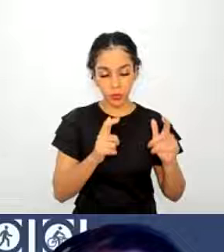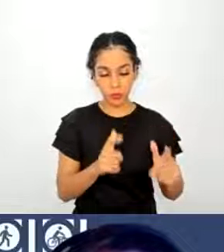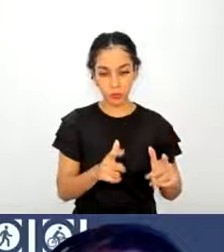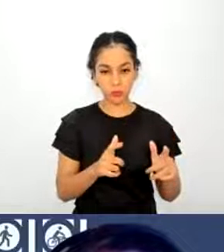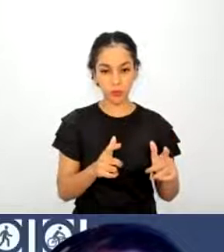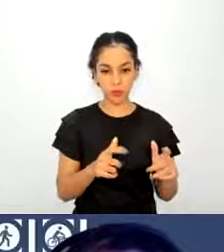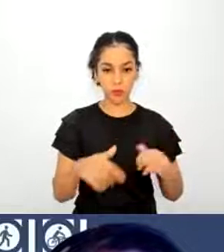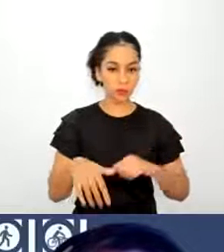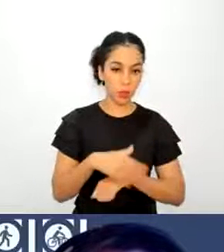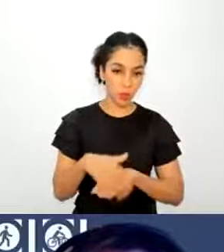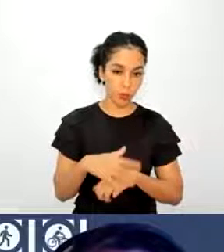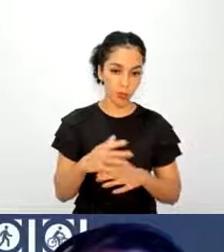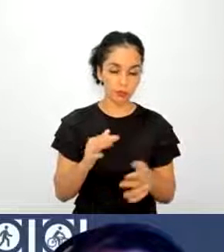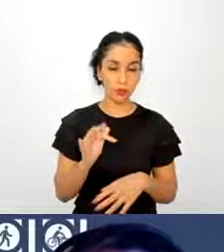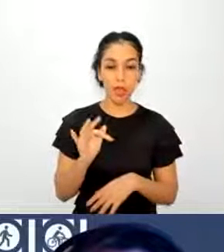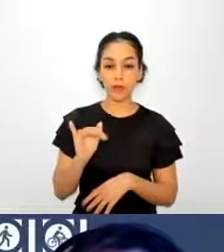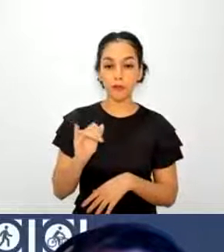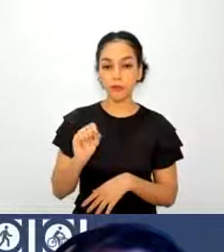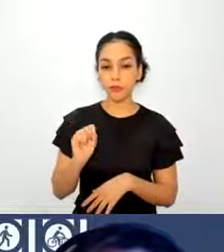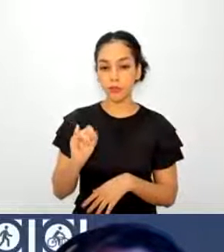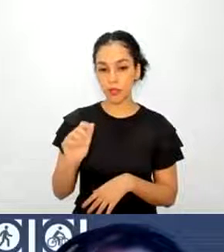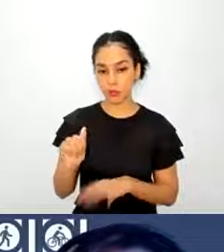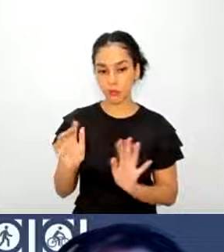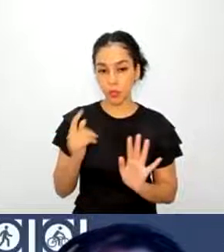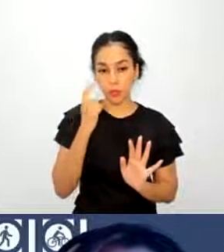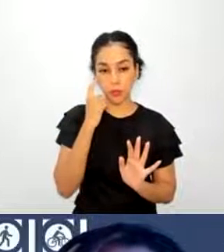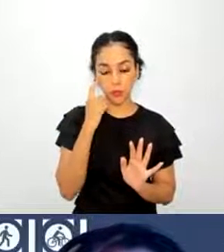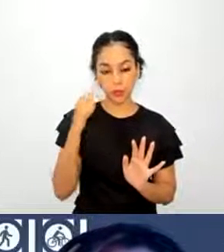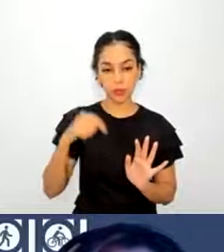da rua, bom, estou considerando aqui que